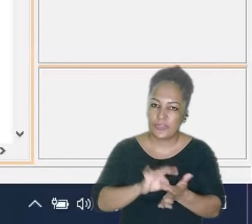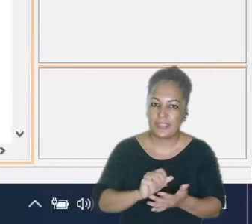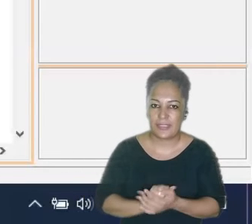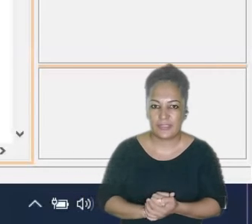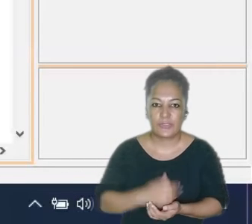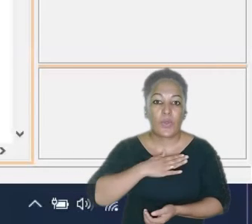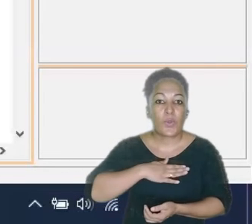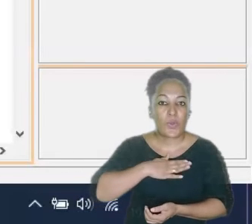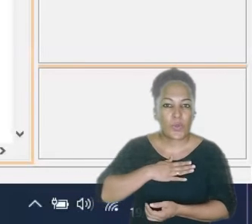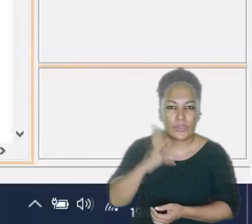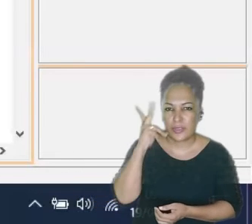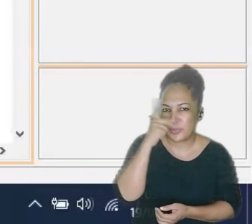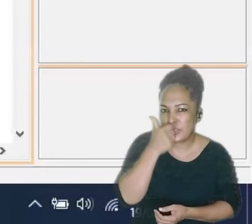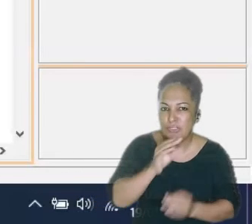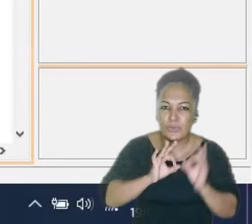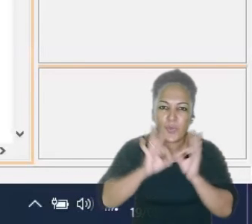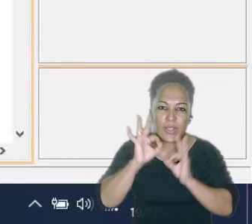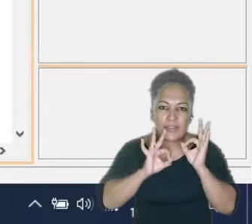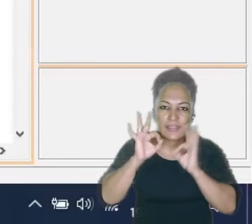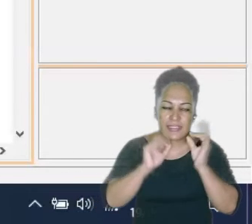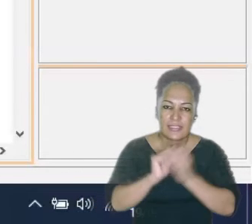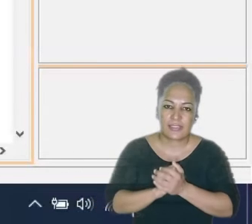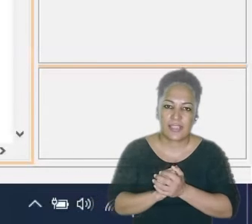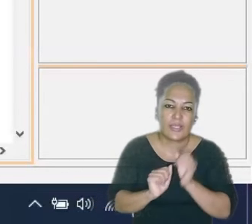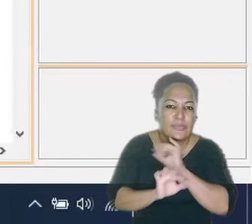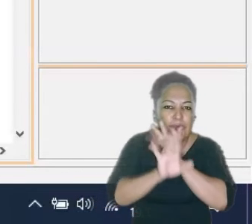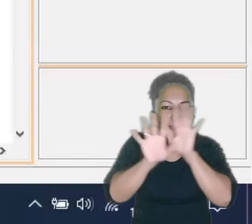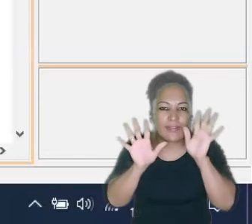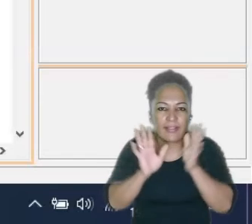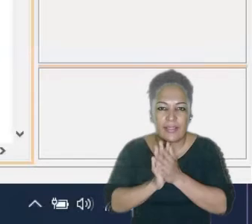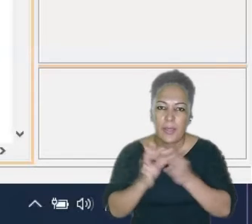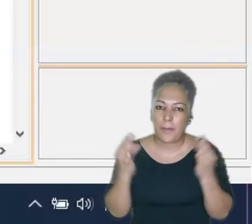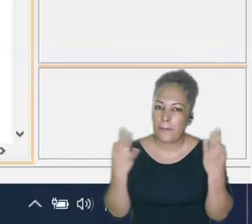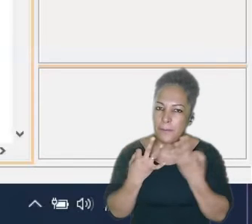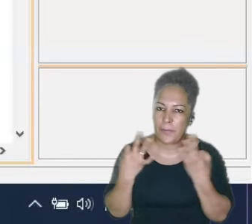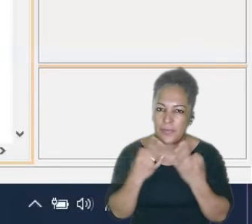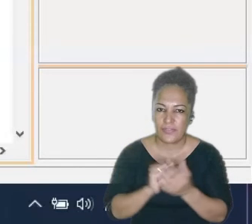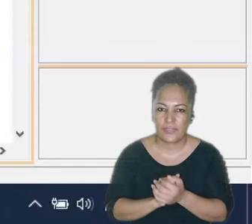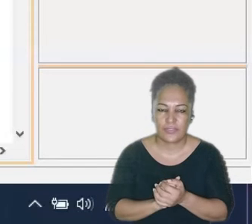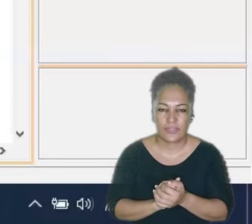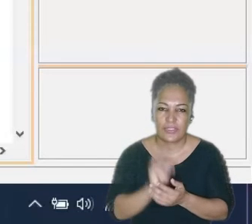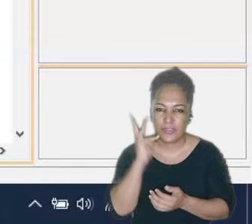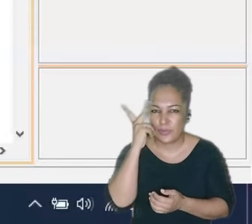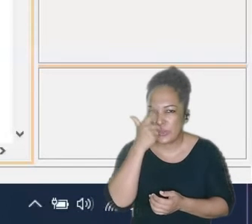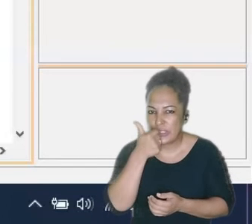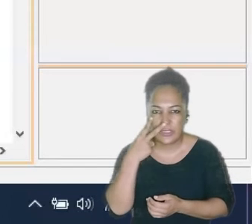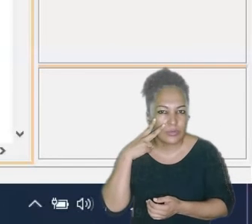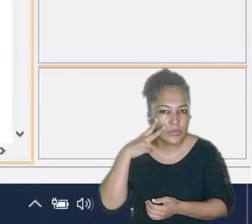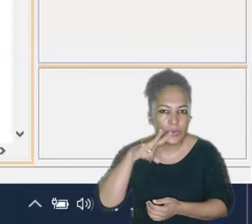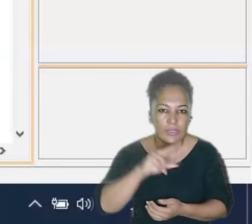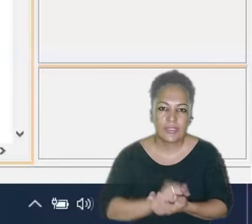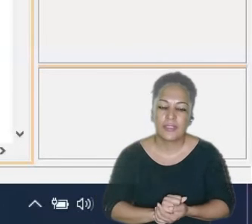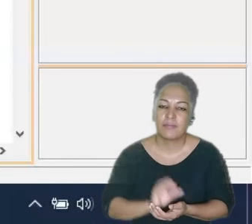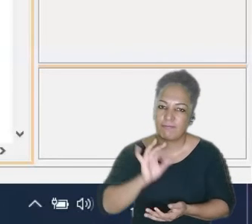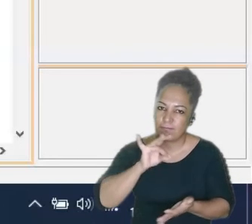Gosto demais, tá bom? Gosto de deixar bonitinho assim, ó, de organizar, de deixar tudo, né, bem